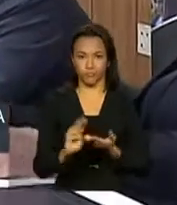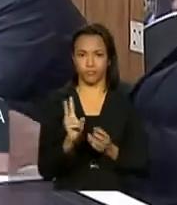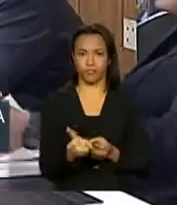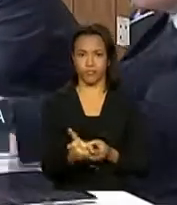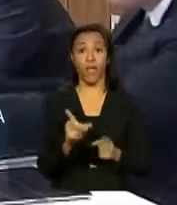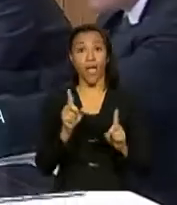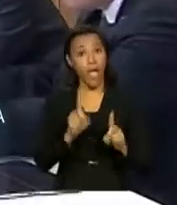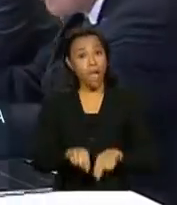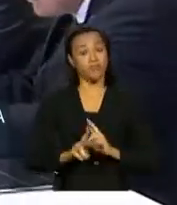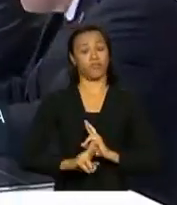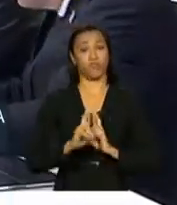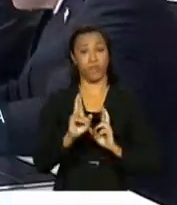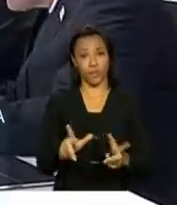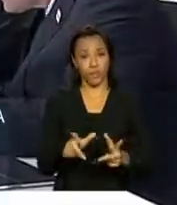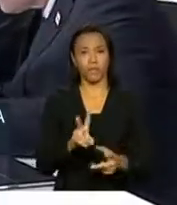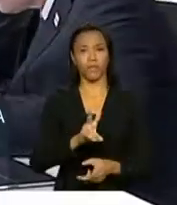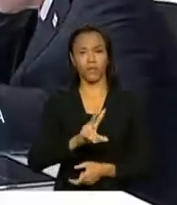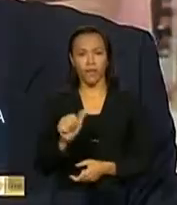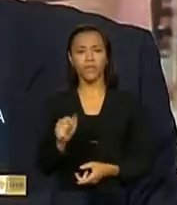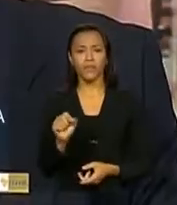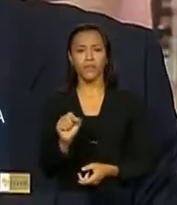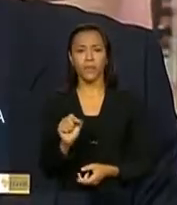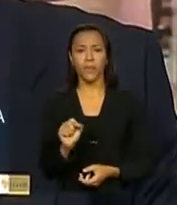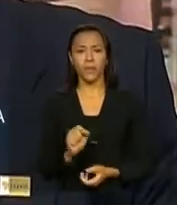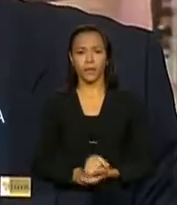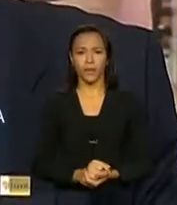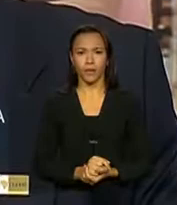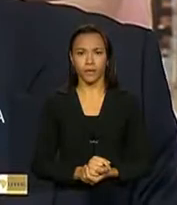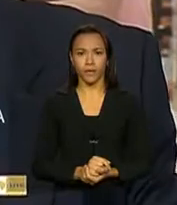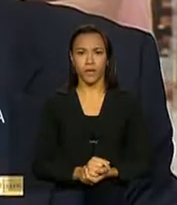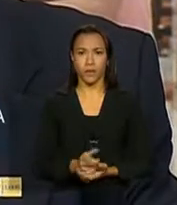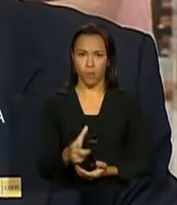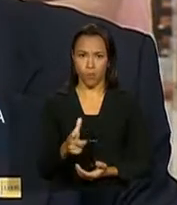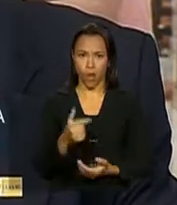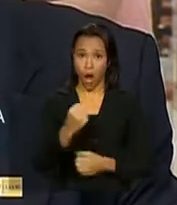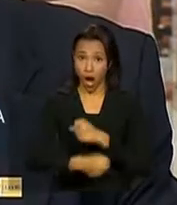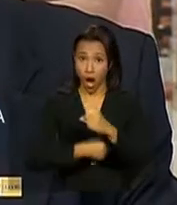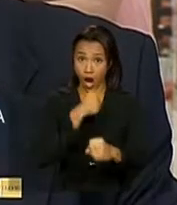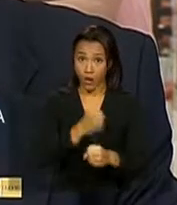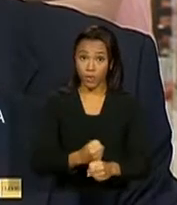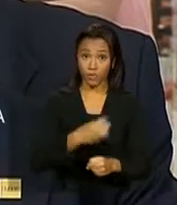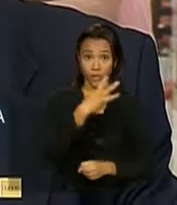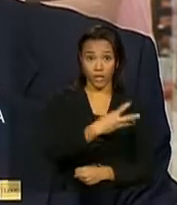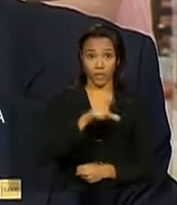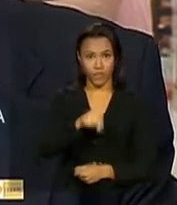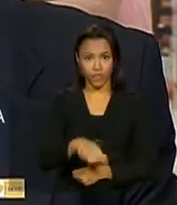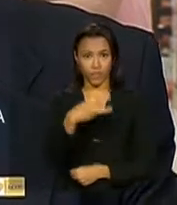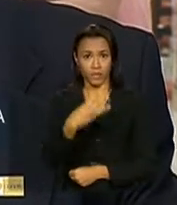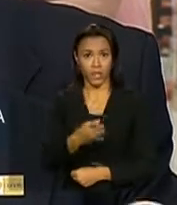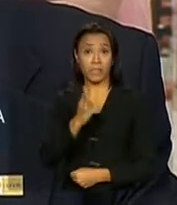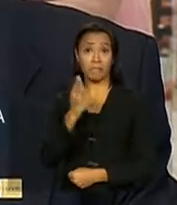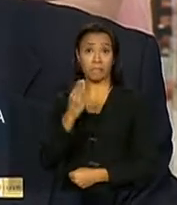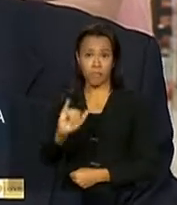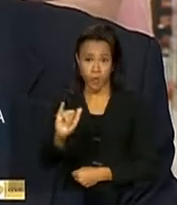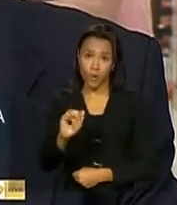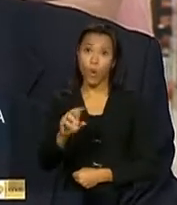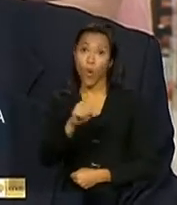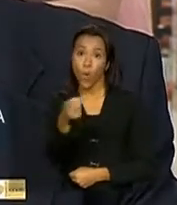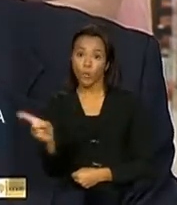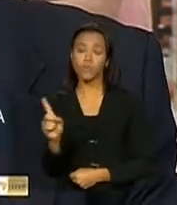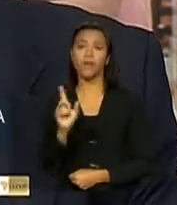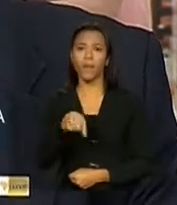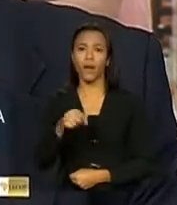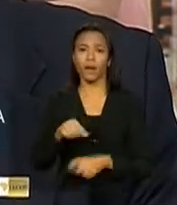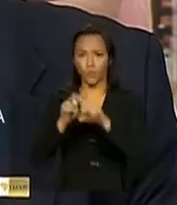essa diferença será suportada por um aporte anual de 3,3 bilhões para o